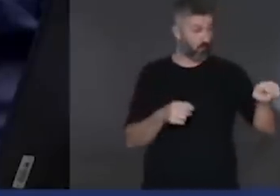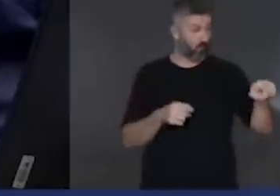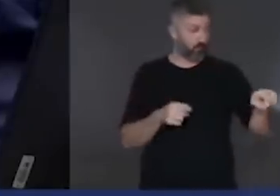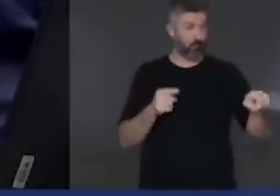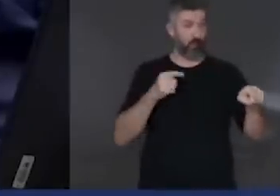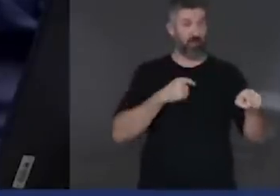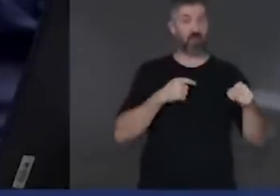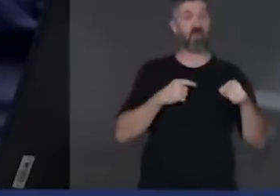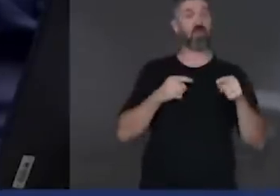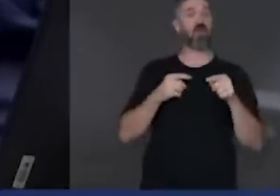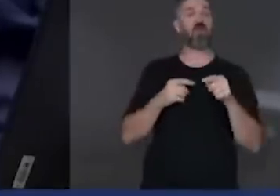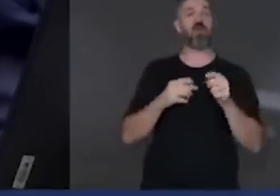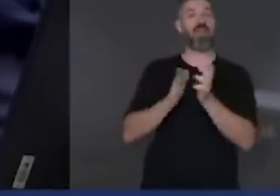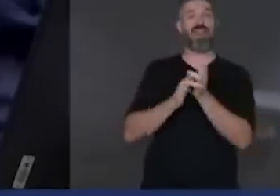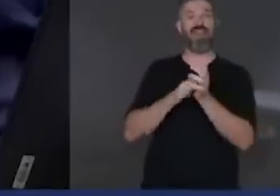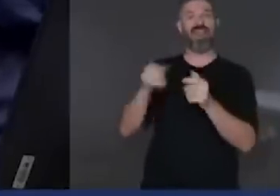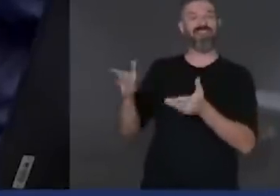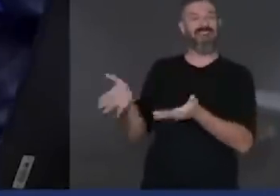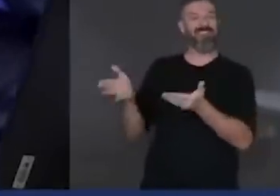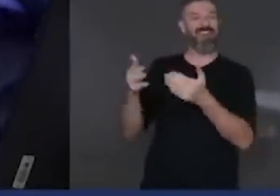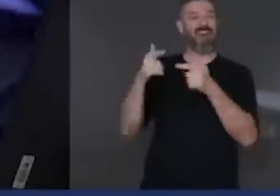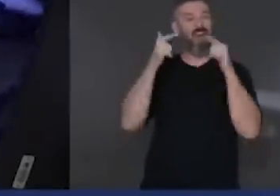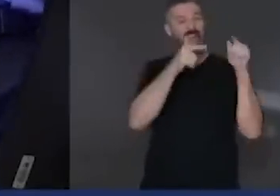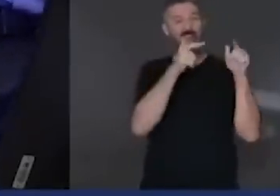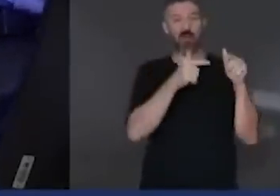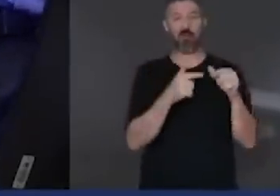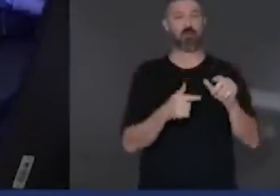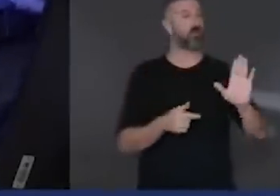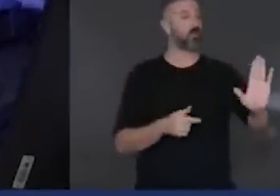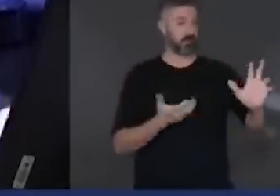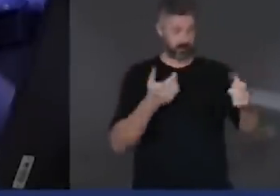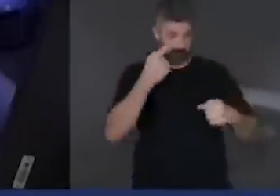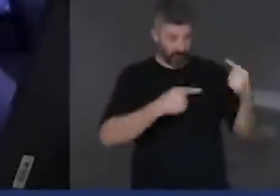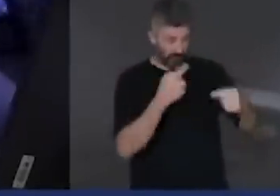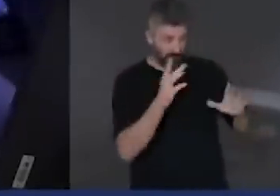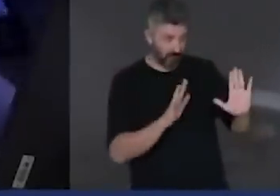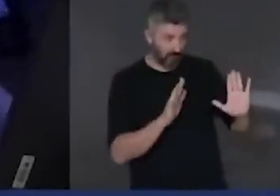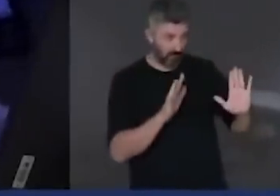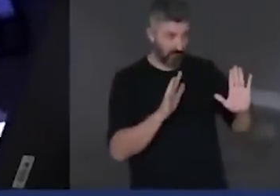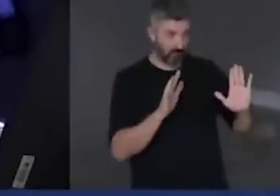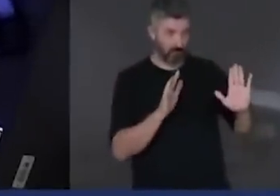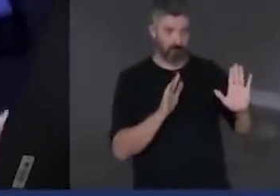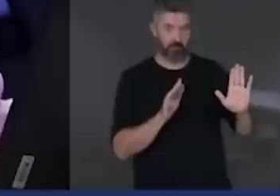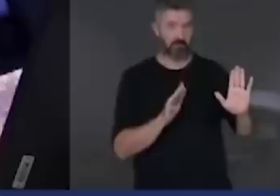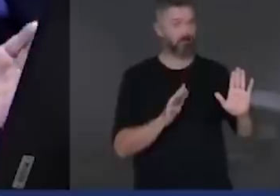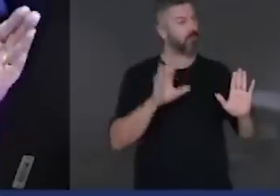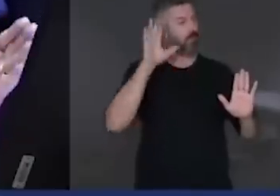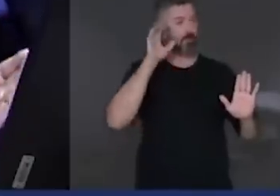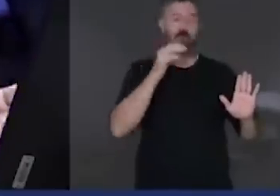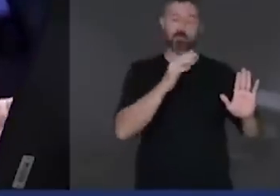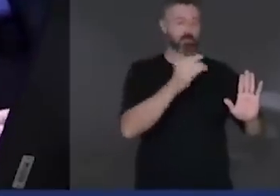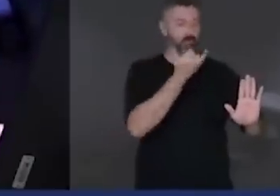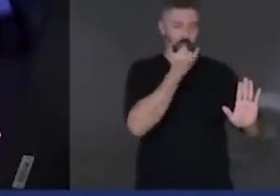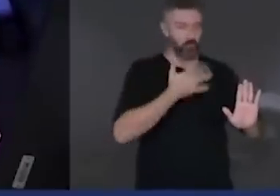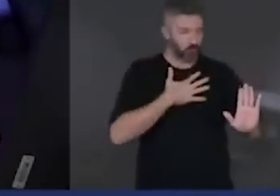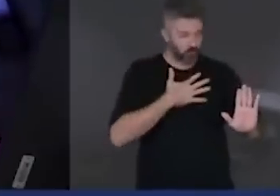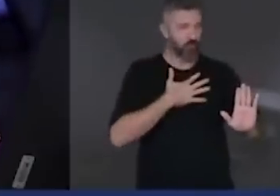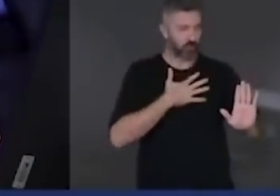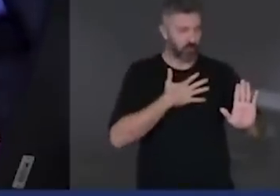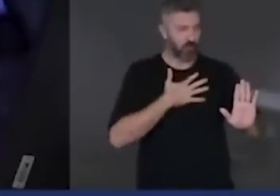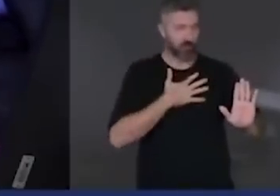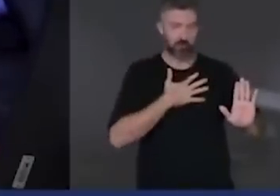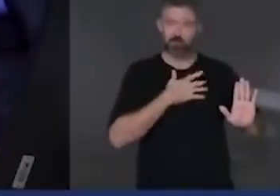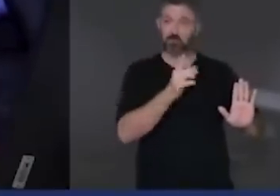Eu só estou... Eu lhe ouvi, agora o senhor vai querer fazer um debate. Desculpa, não vaiei. Agora o senhor me desculpe. Agora o senhor me desculpe.